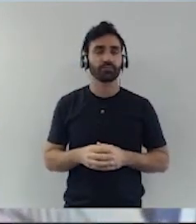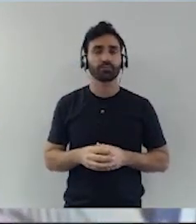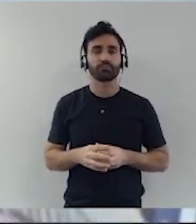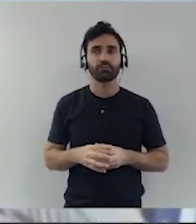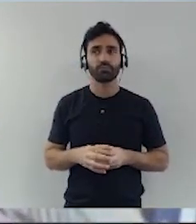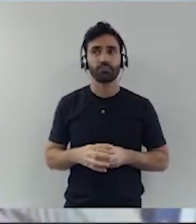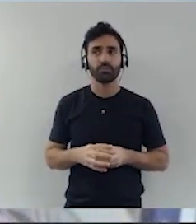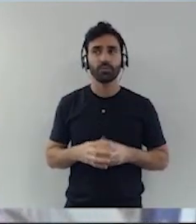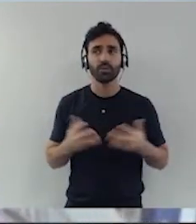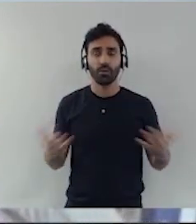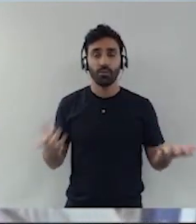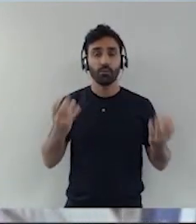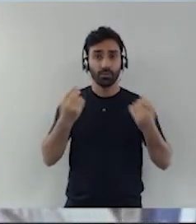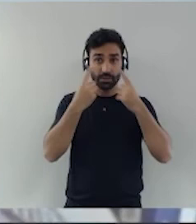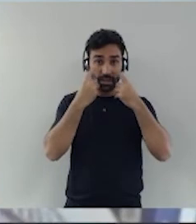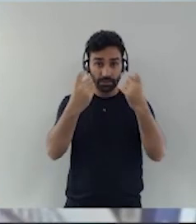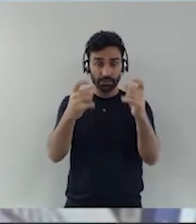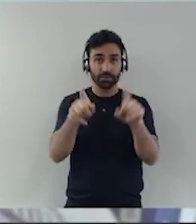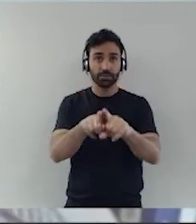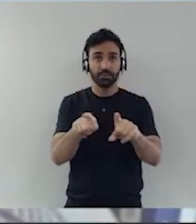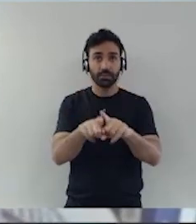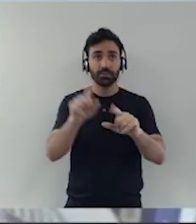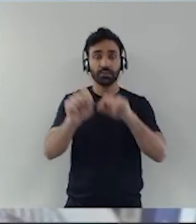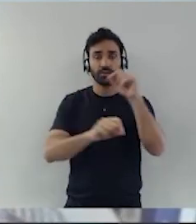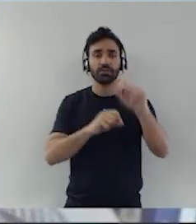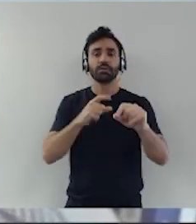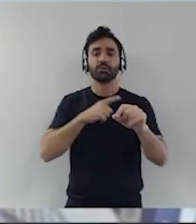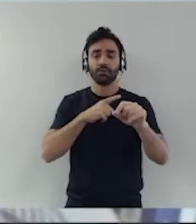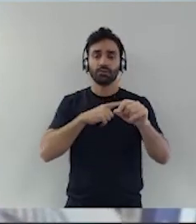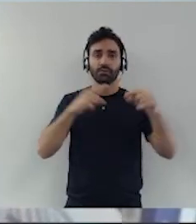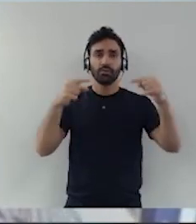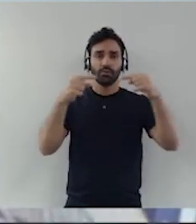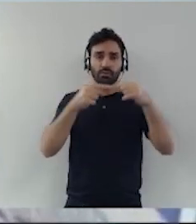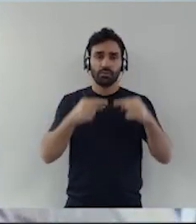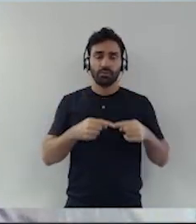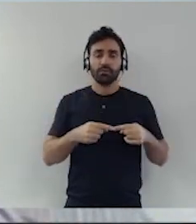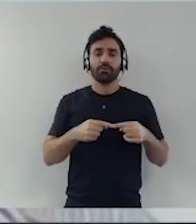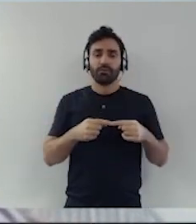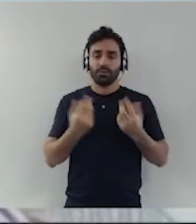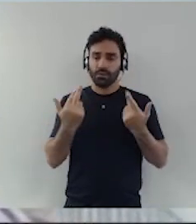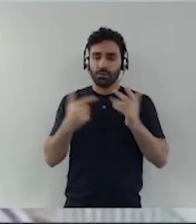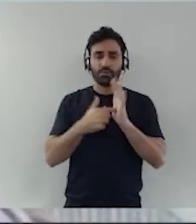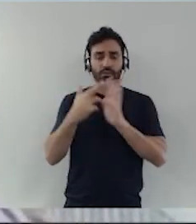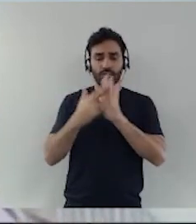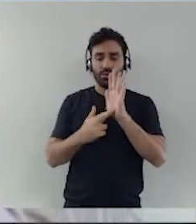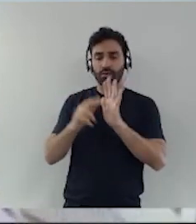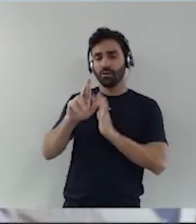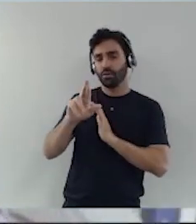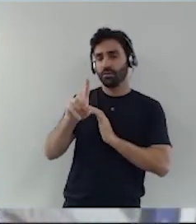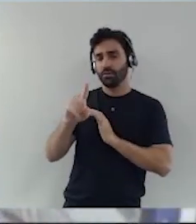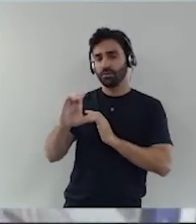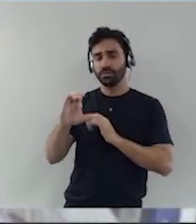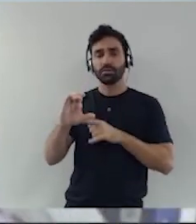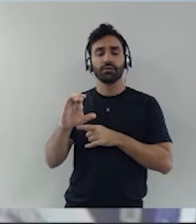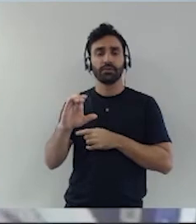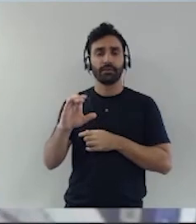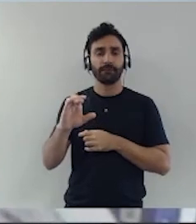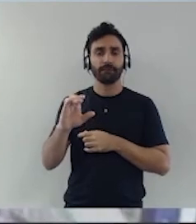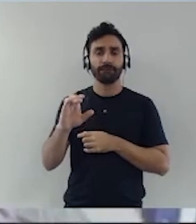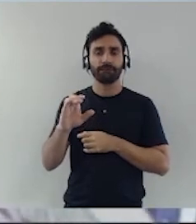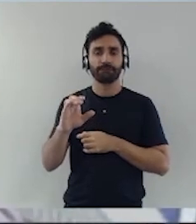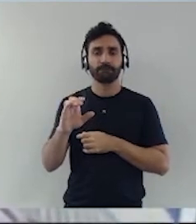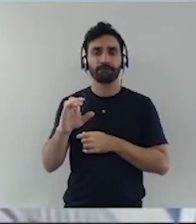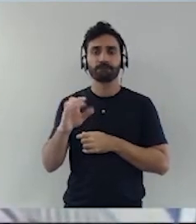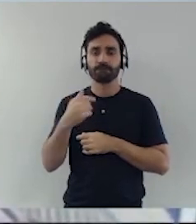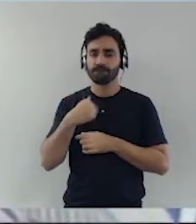muito interessante também, e tem tudo a ver com a questão posta pelos regimes do RDC, nessa posição do